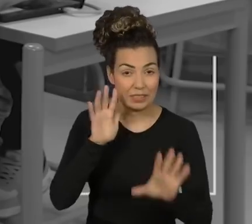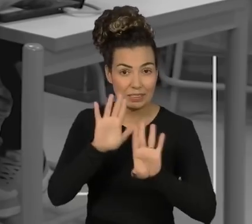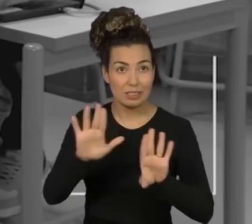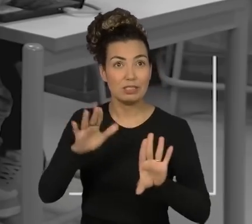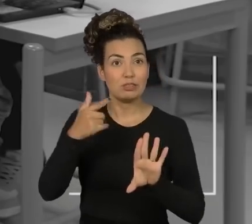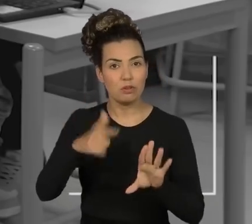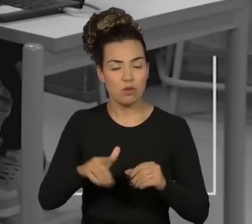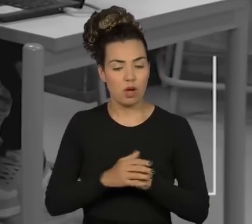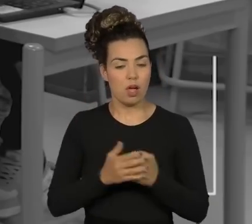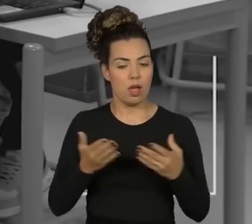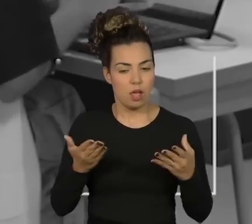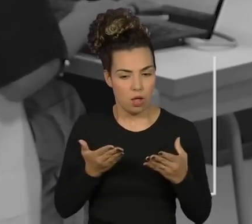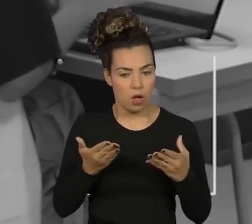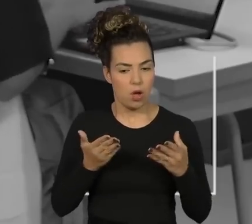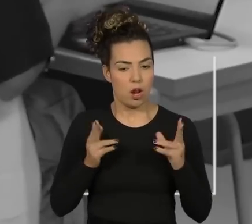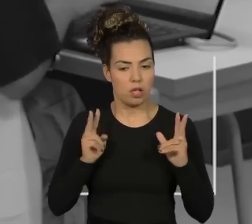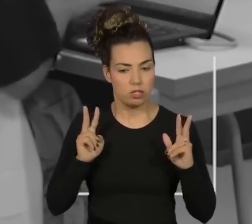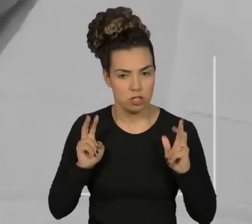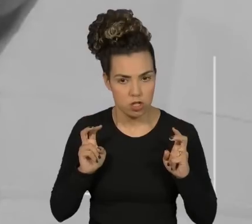sobre o uso do celular.